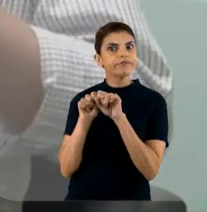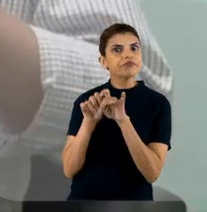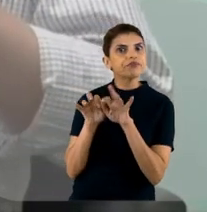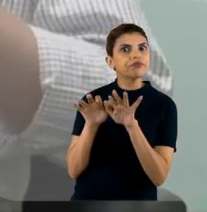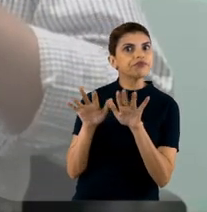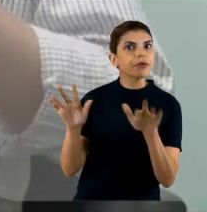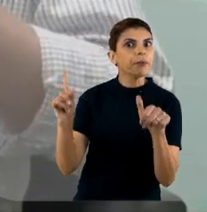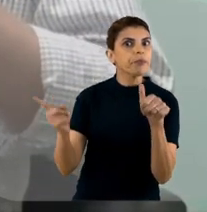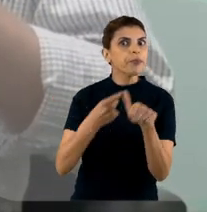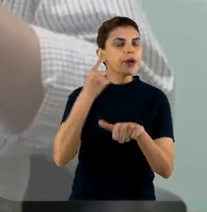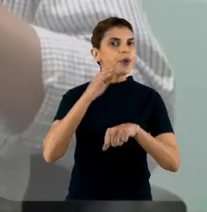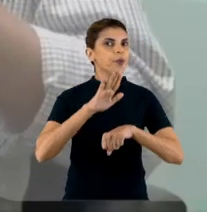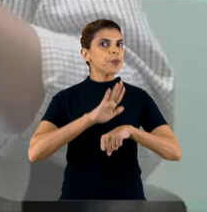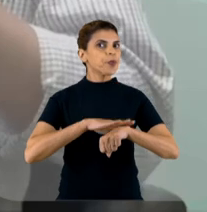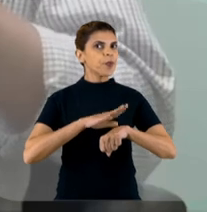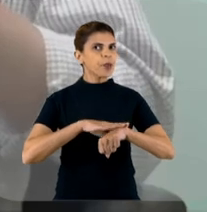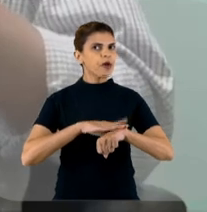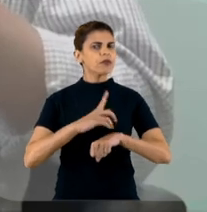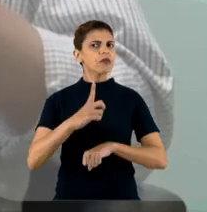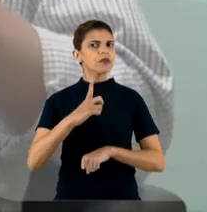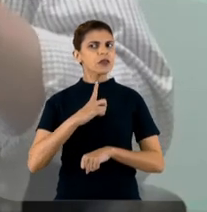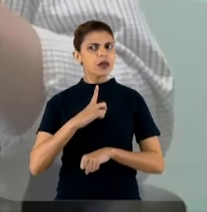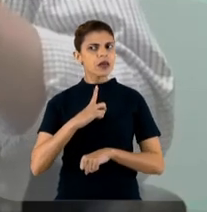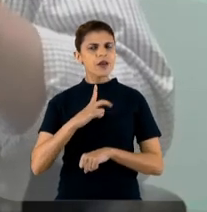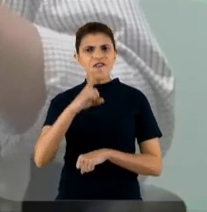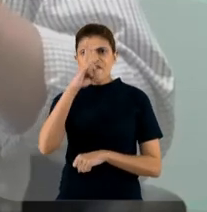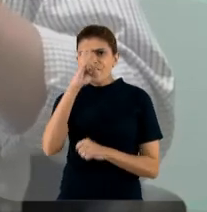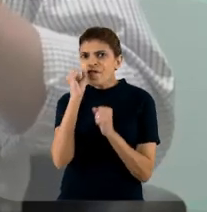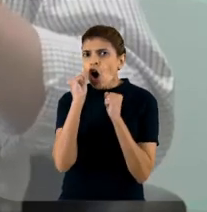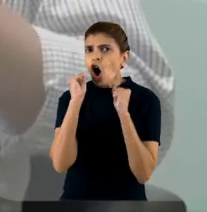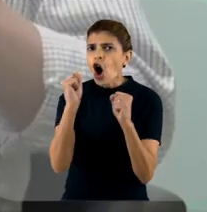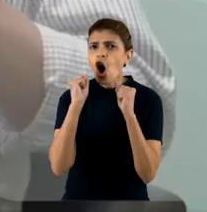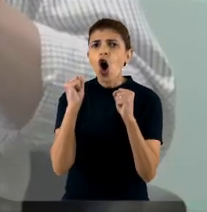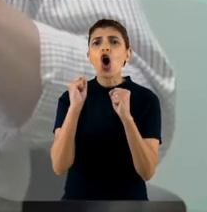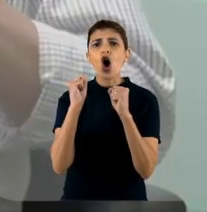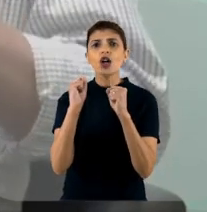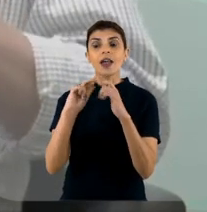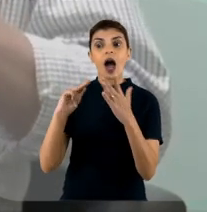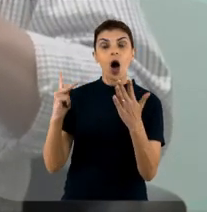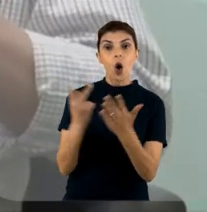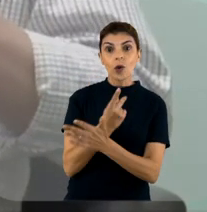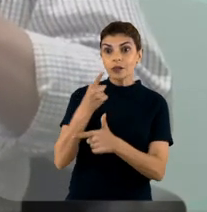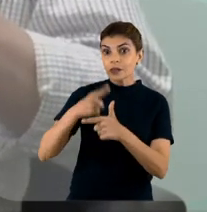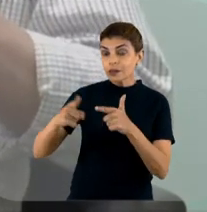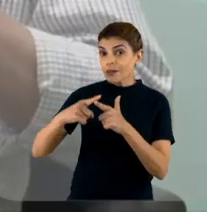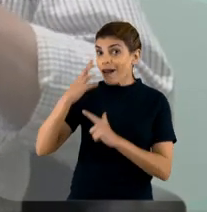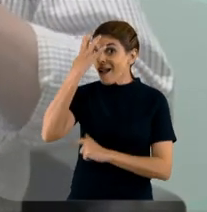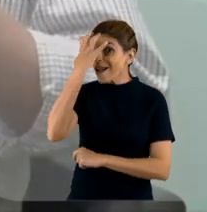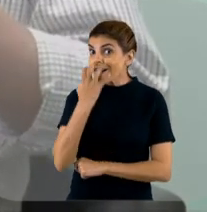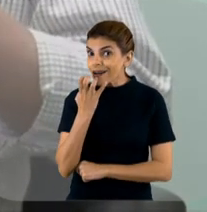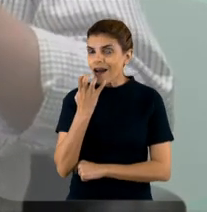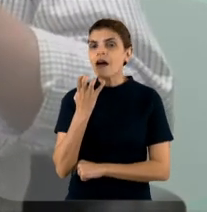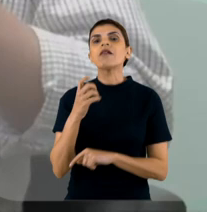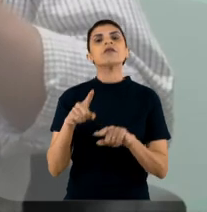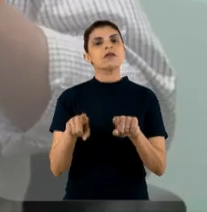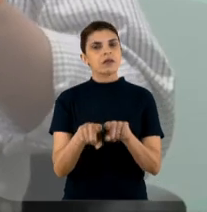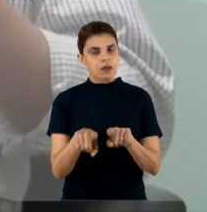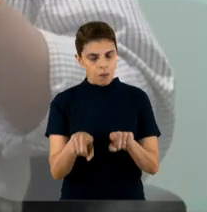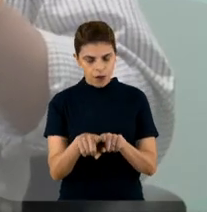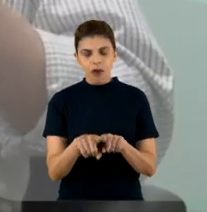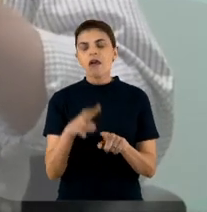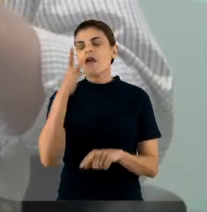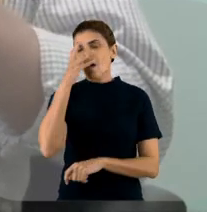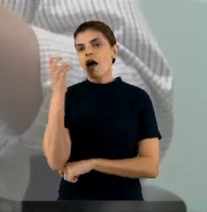na China e que num primeiro momento eh havia uma relação muito forte entre a ocorrência desses casos